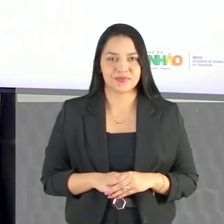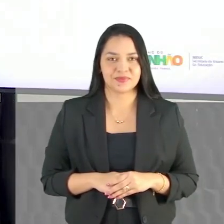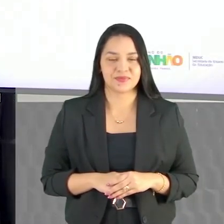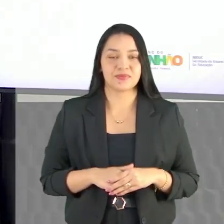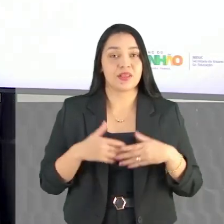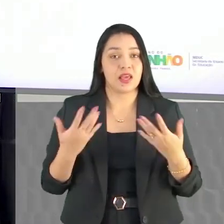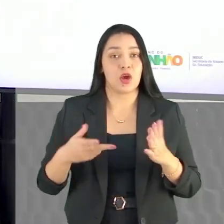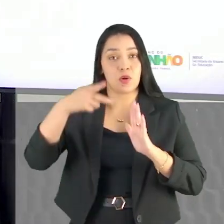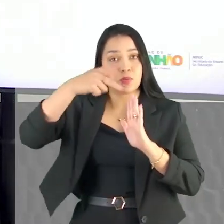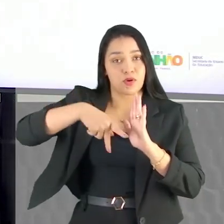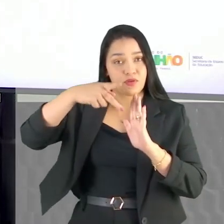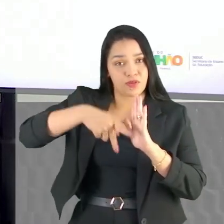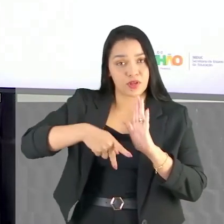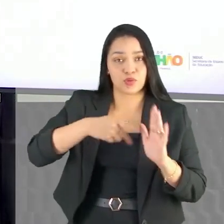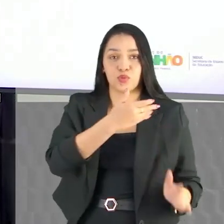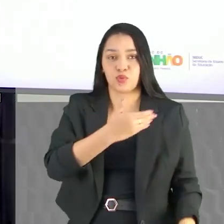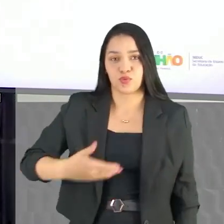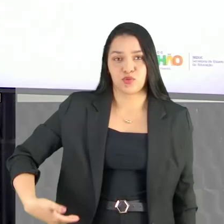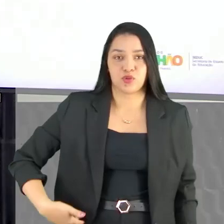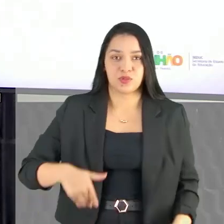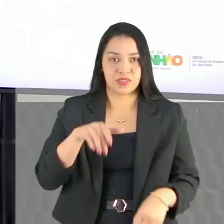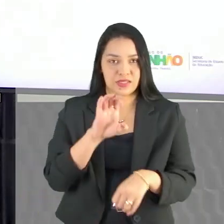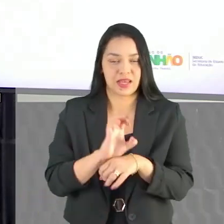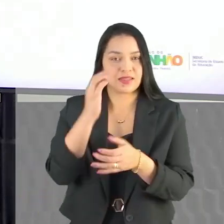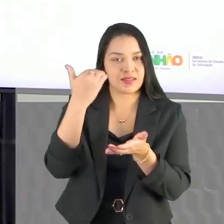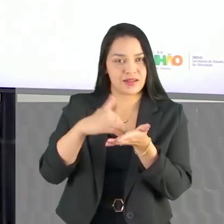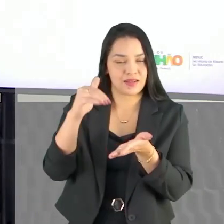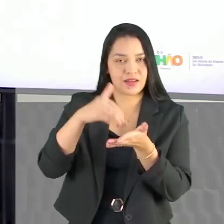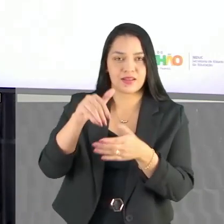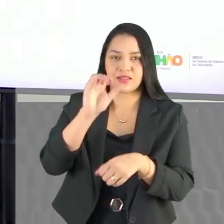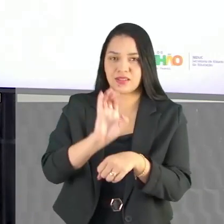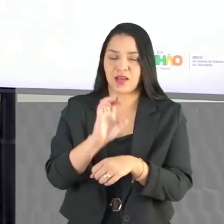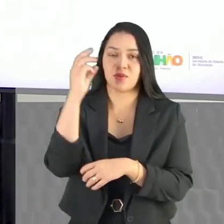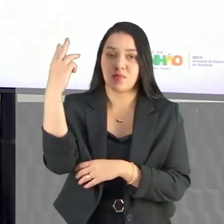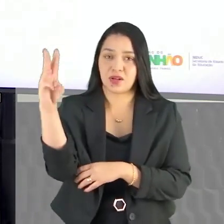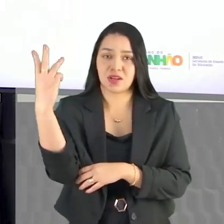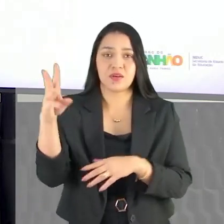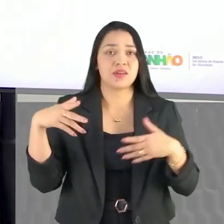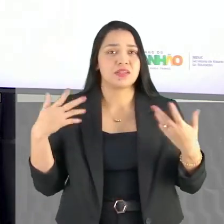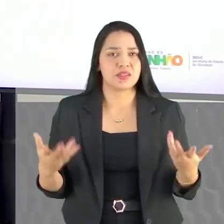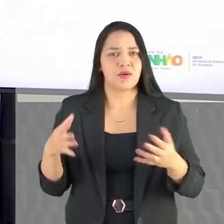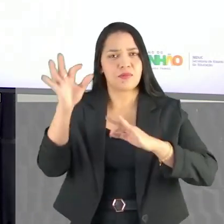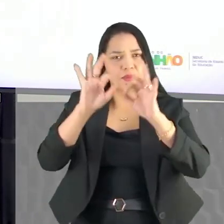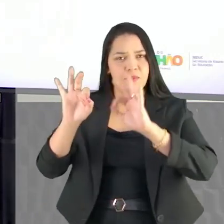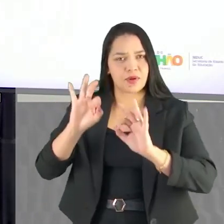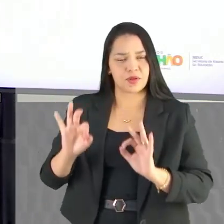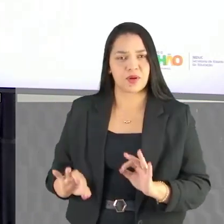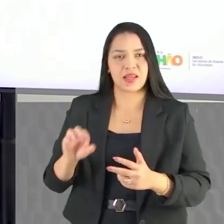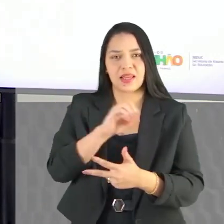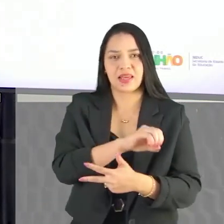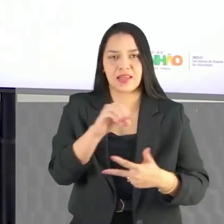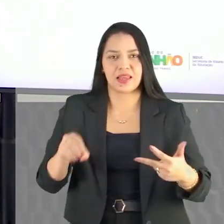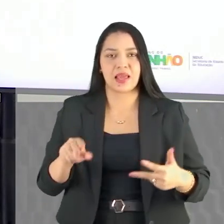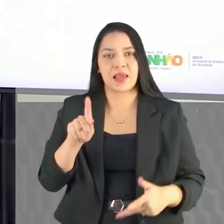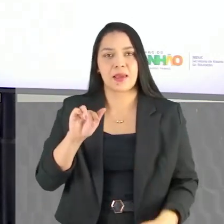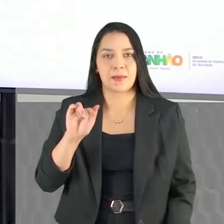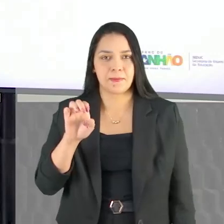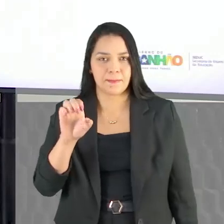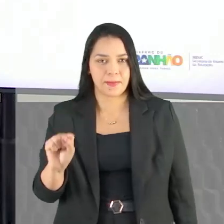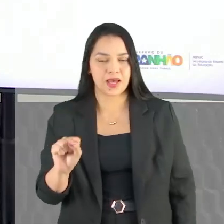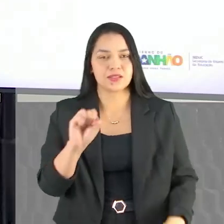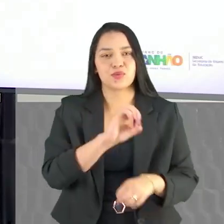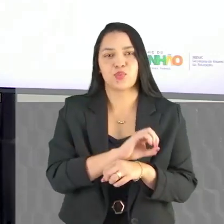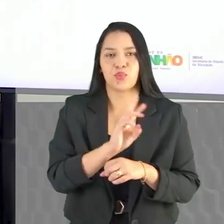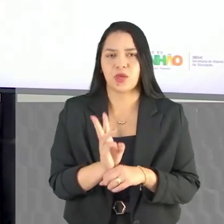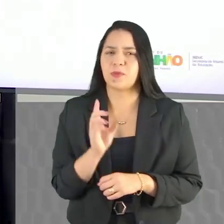Pessoal, esse é mais um projeto do Governo do Estado, através da Secretaria de Estado da Educação. É o nosso grande preparatório, Enem Paz UEMA. E eu